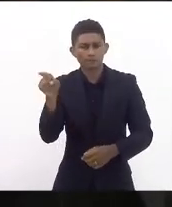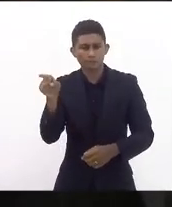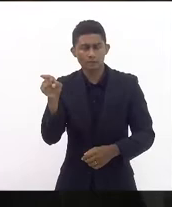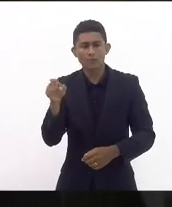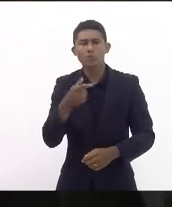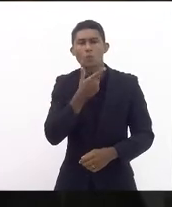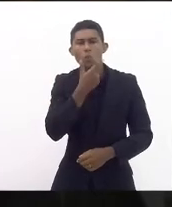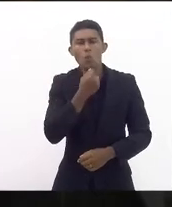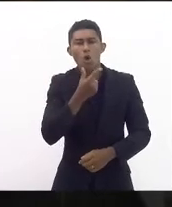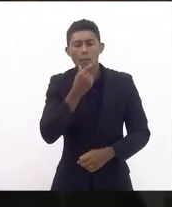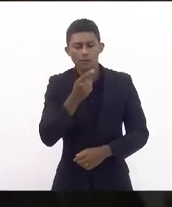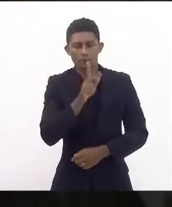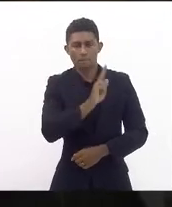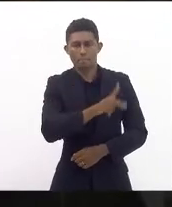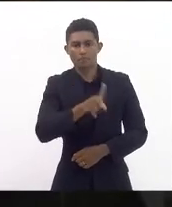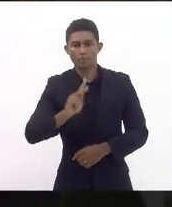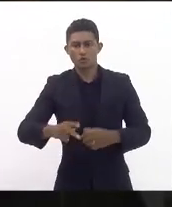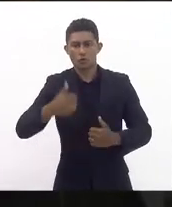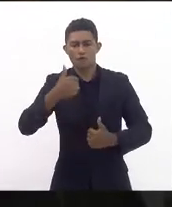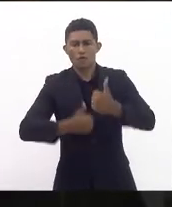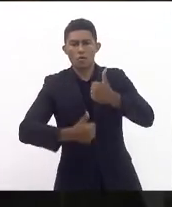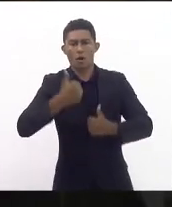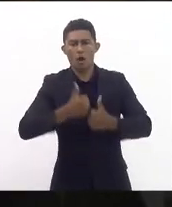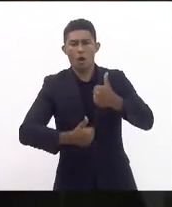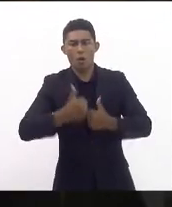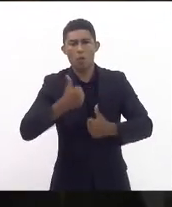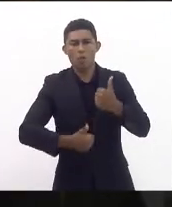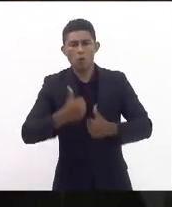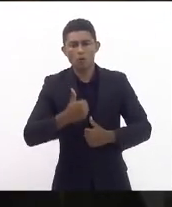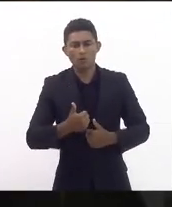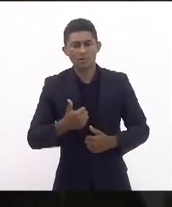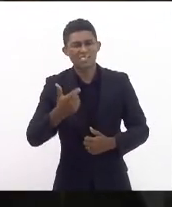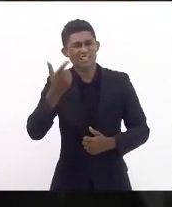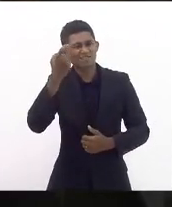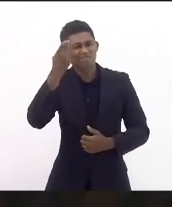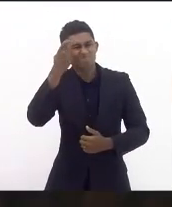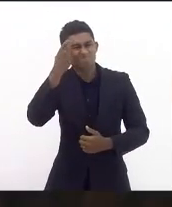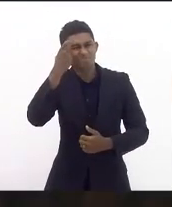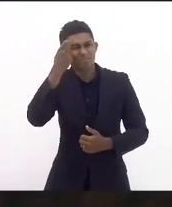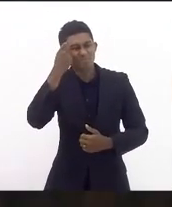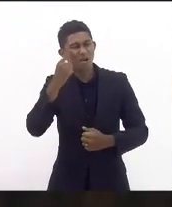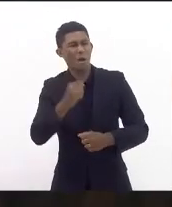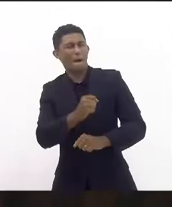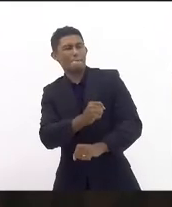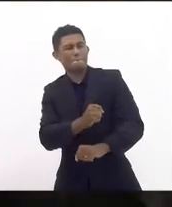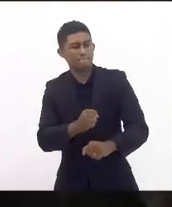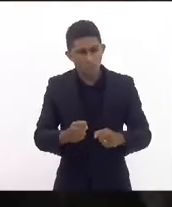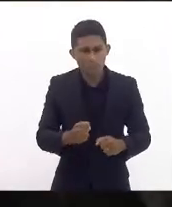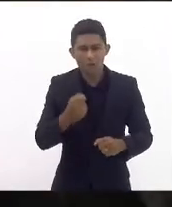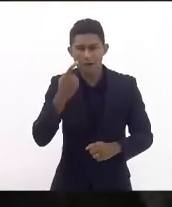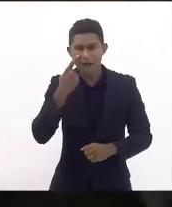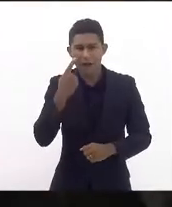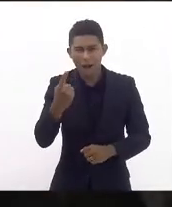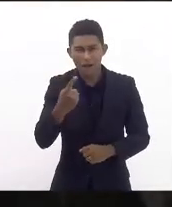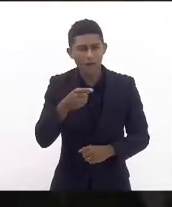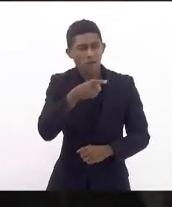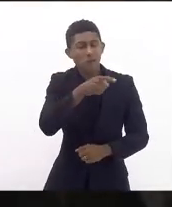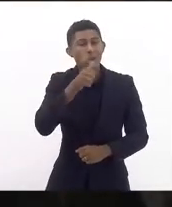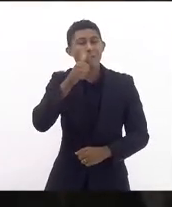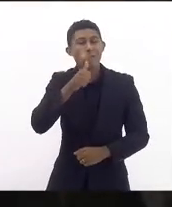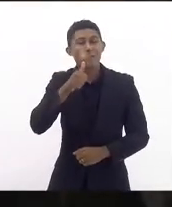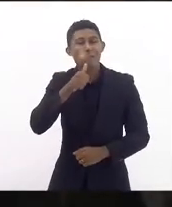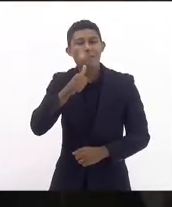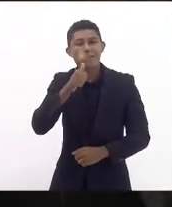futebol deu uma cabeçada e numa auxiliar de